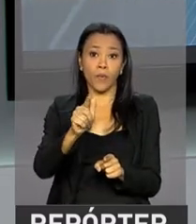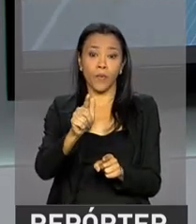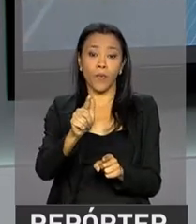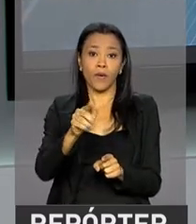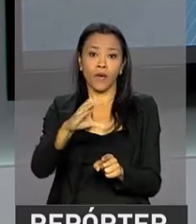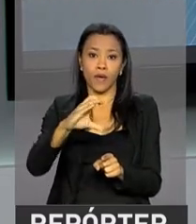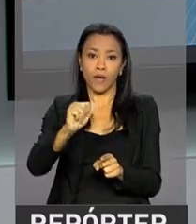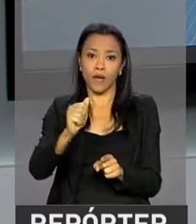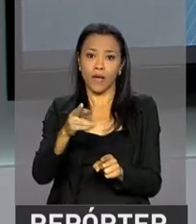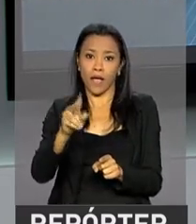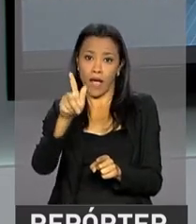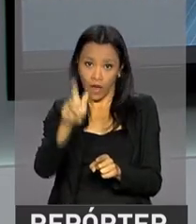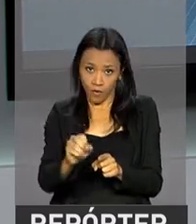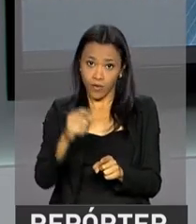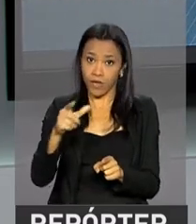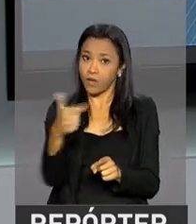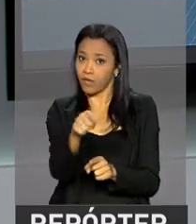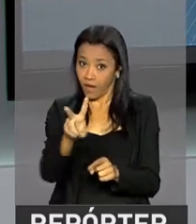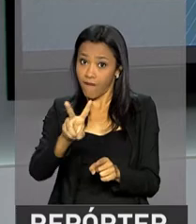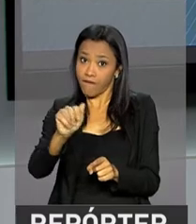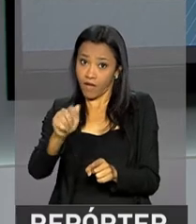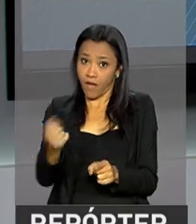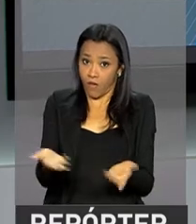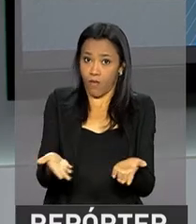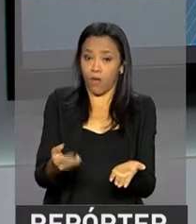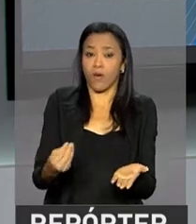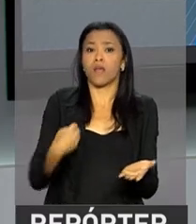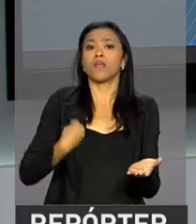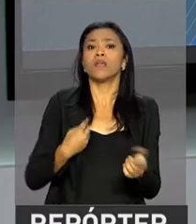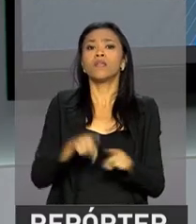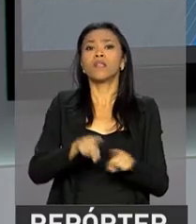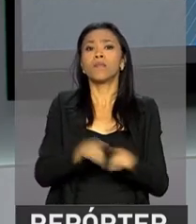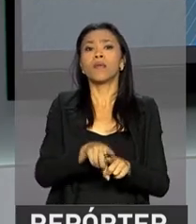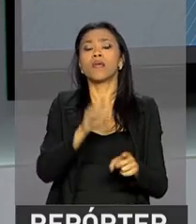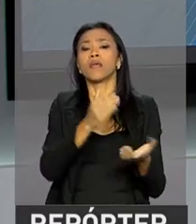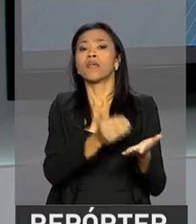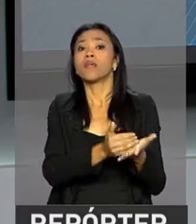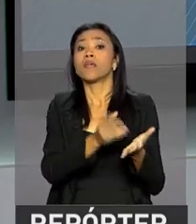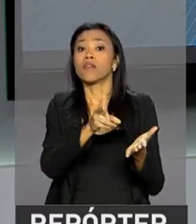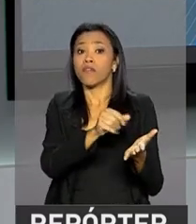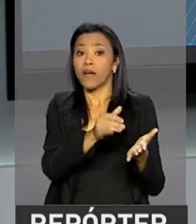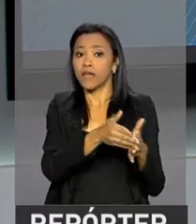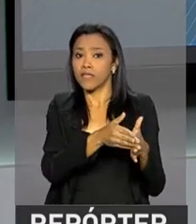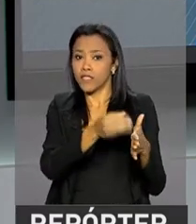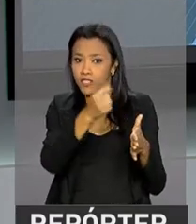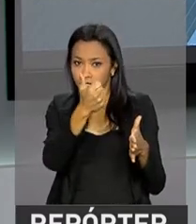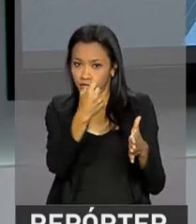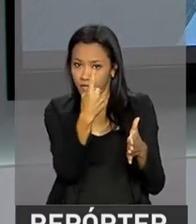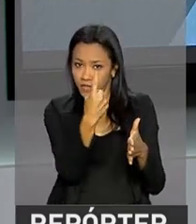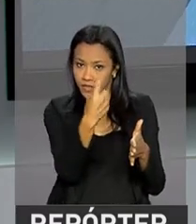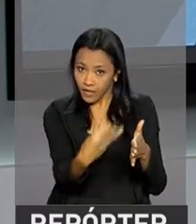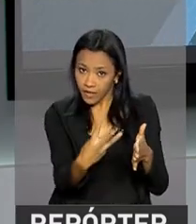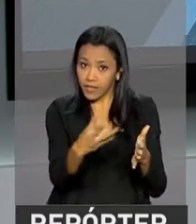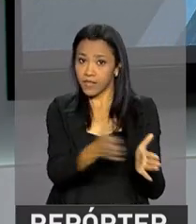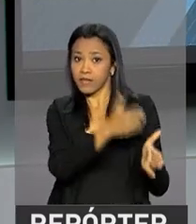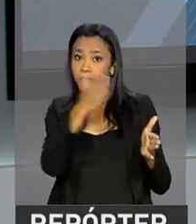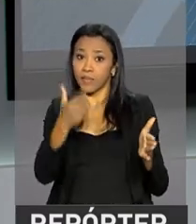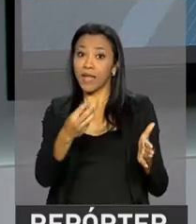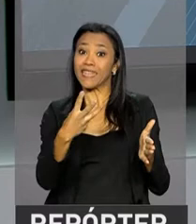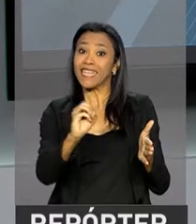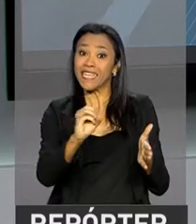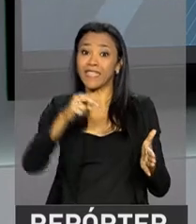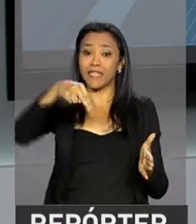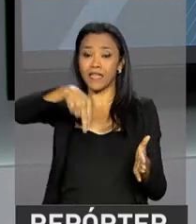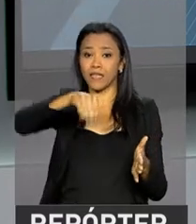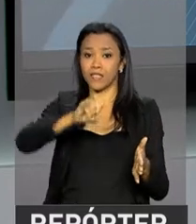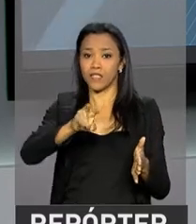e o aumento do prazo para a progressão da carreira dentro do serviço público, que vai passar de 13 para 30 níveis. Para